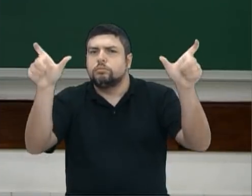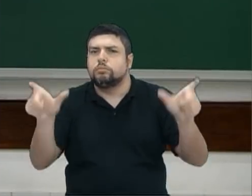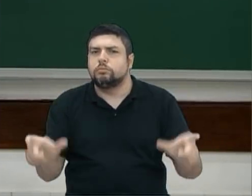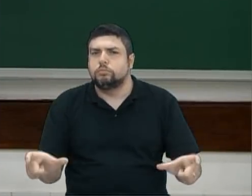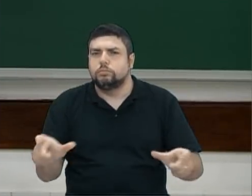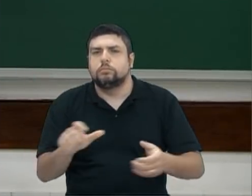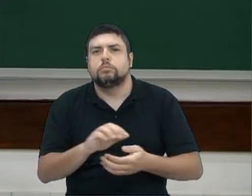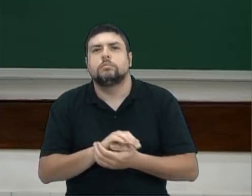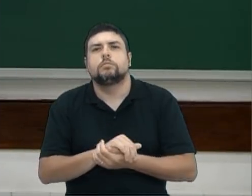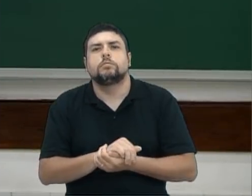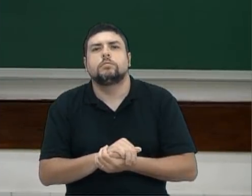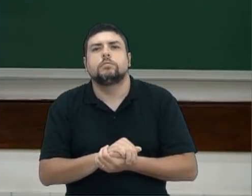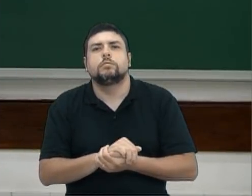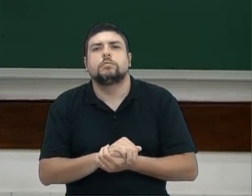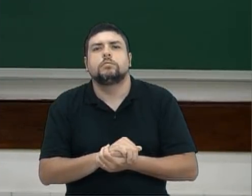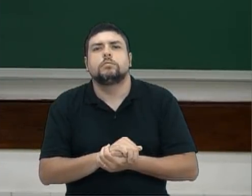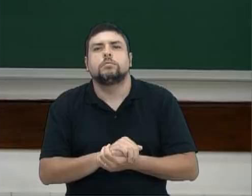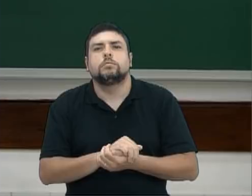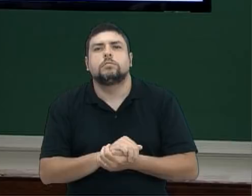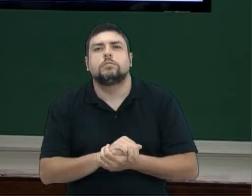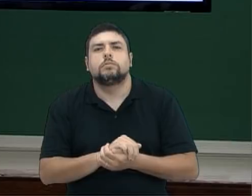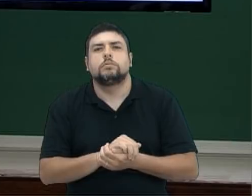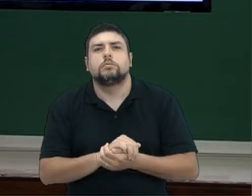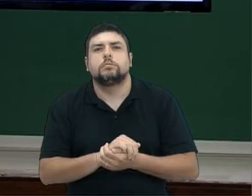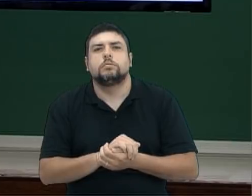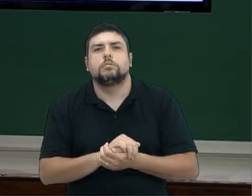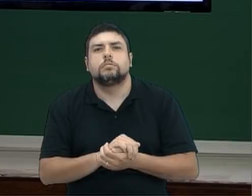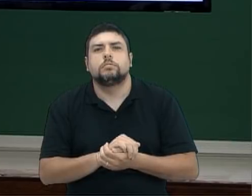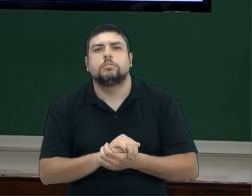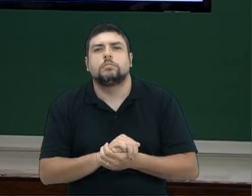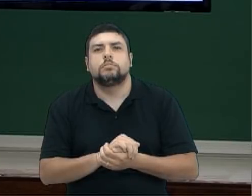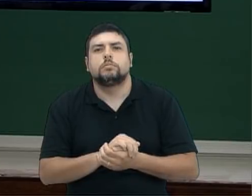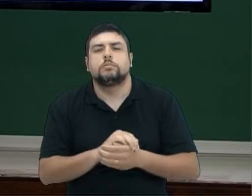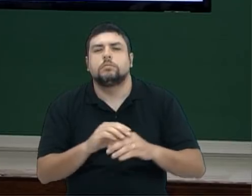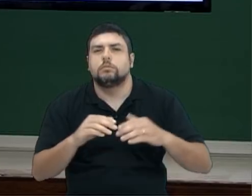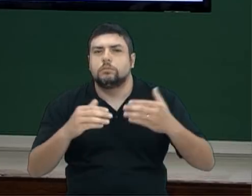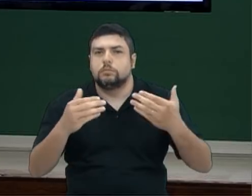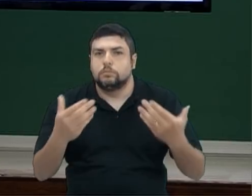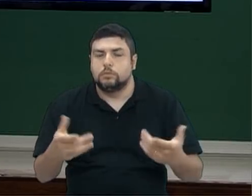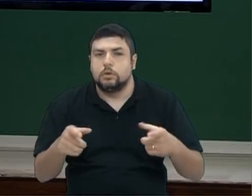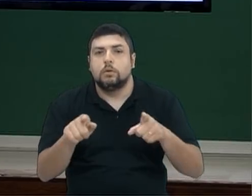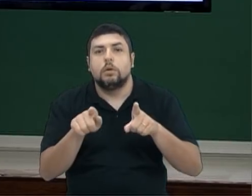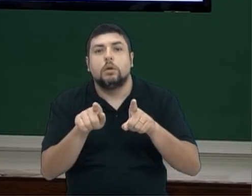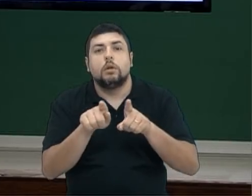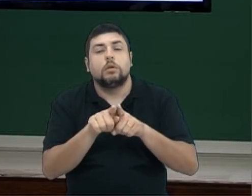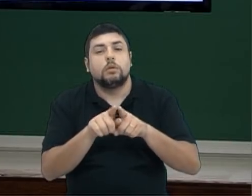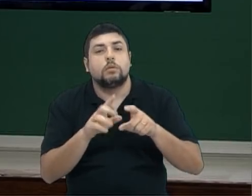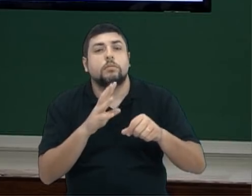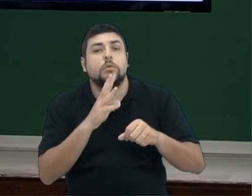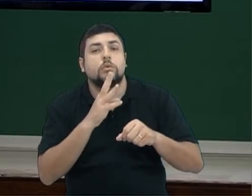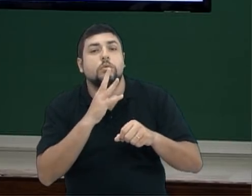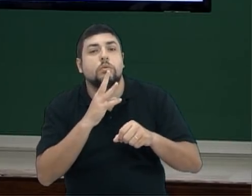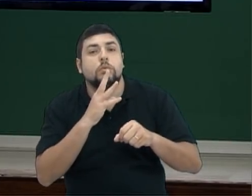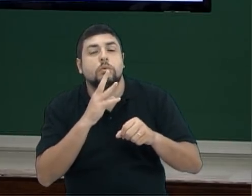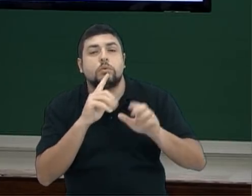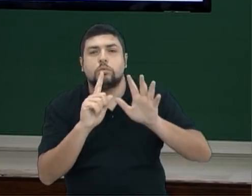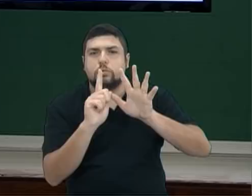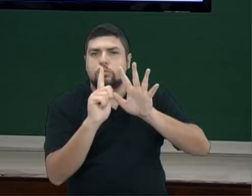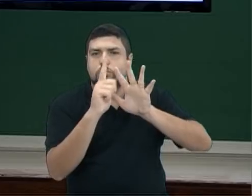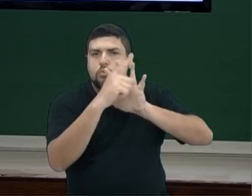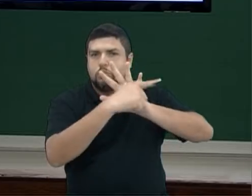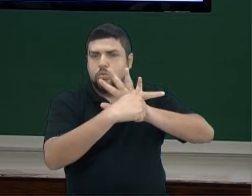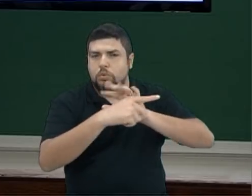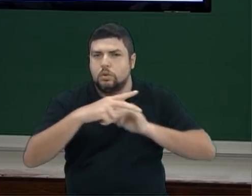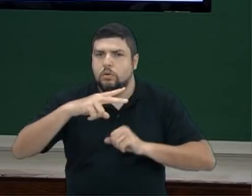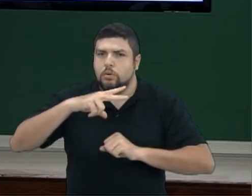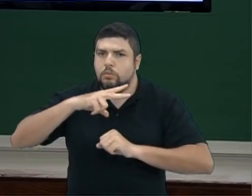Vamos voltar aqui? Então, nossos objetivos. Conhecer mais sobre o gênero diário, íntimo,